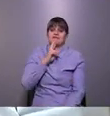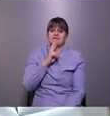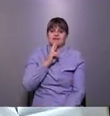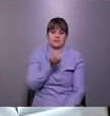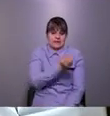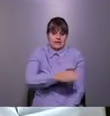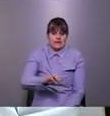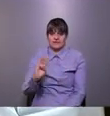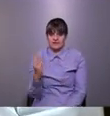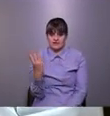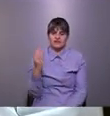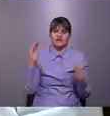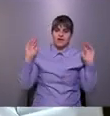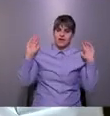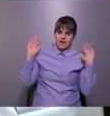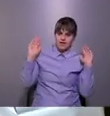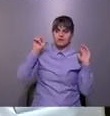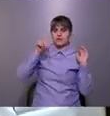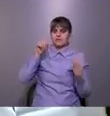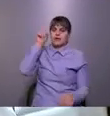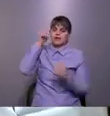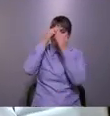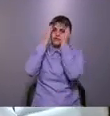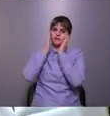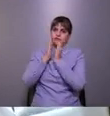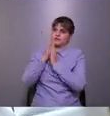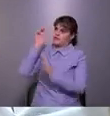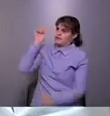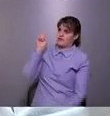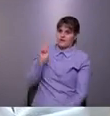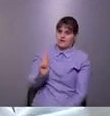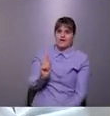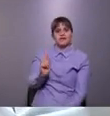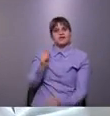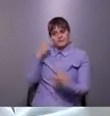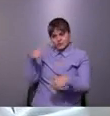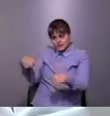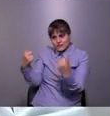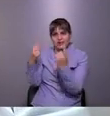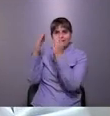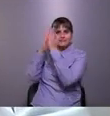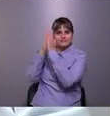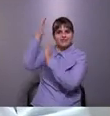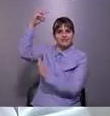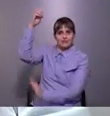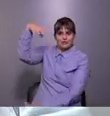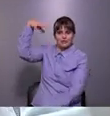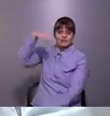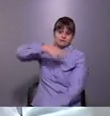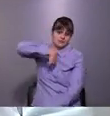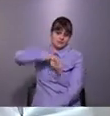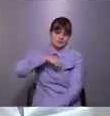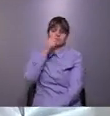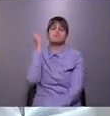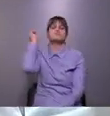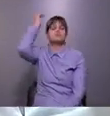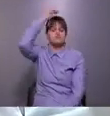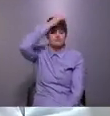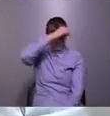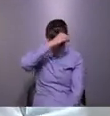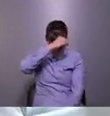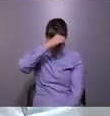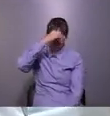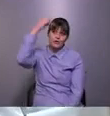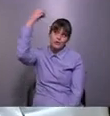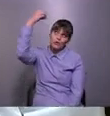o anjo e Nossa Senhora comunicaram a luz de Deus. Nós mesmos, no batismo, recebemos também